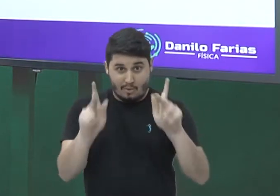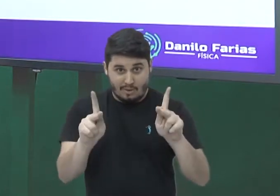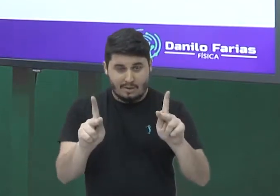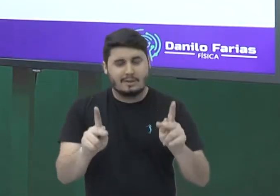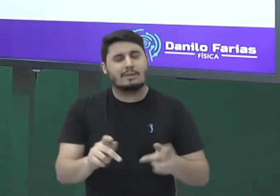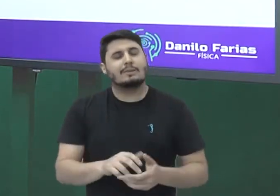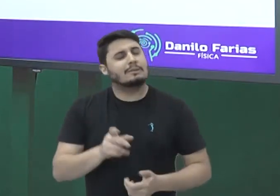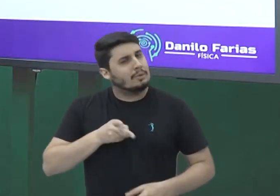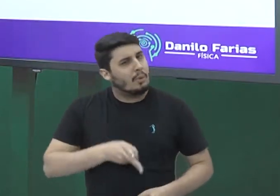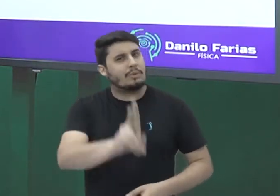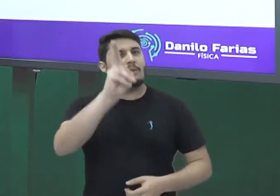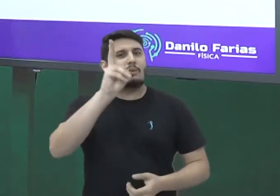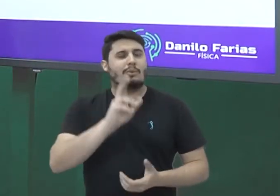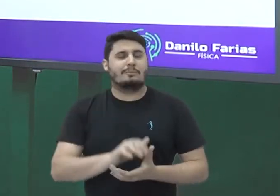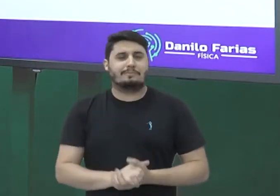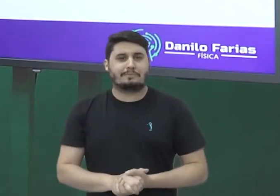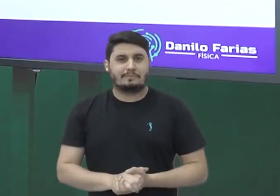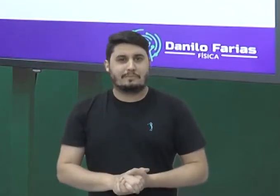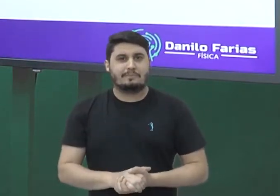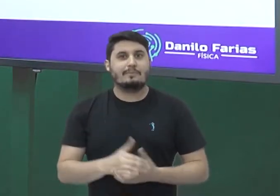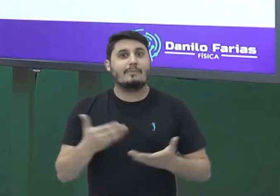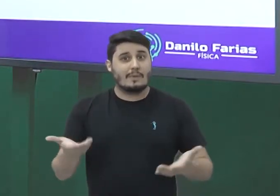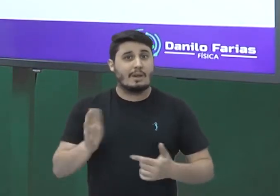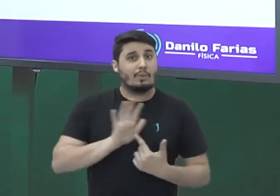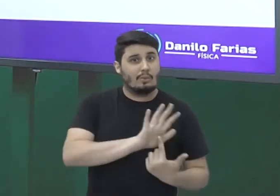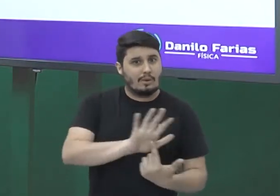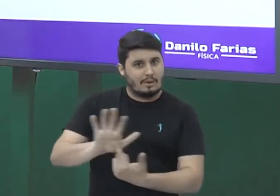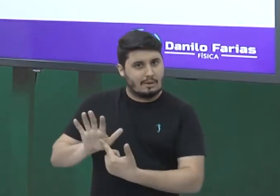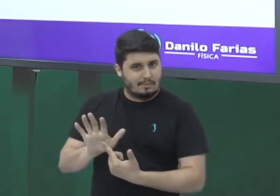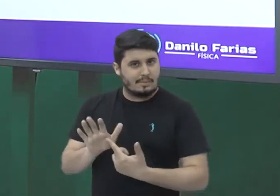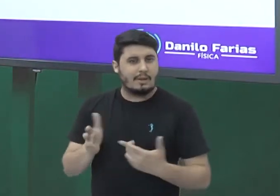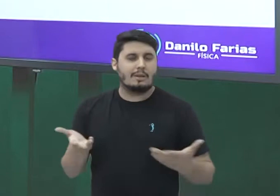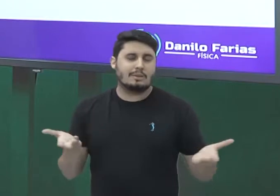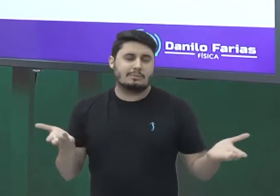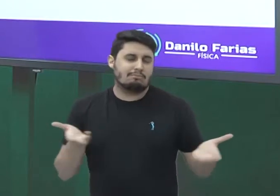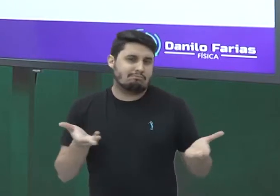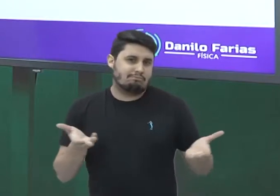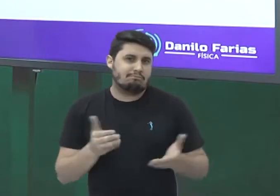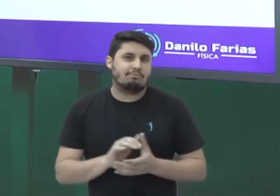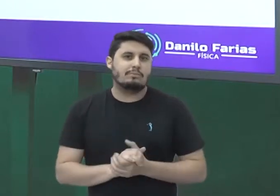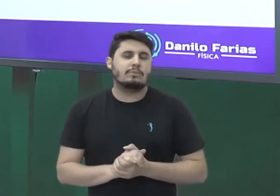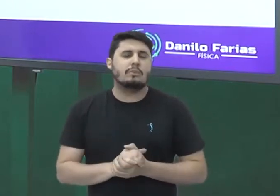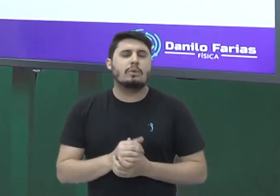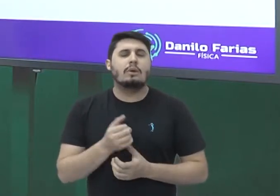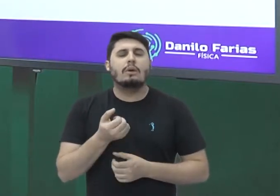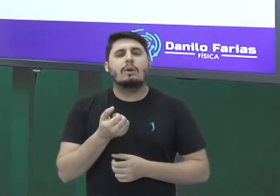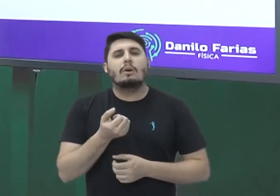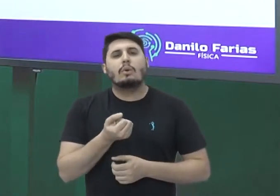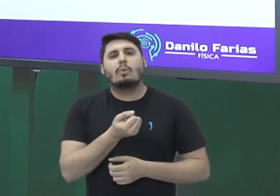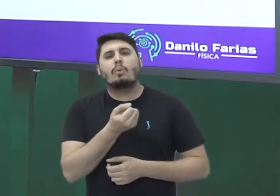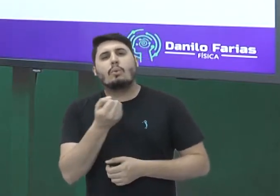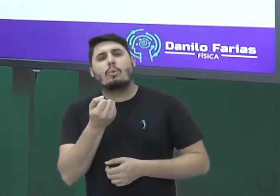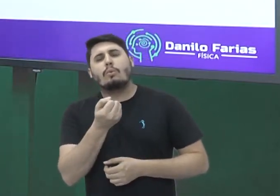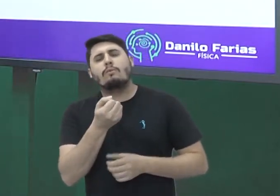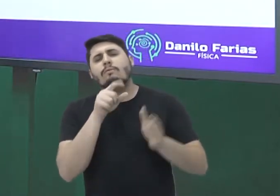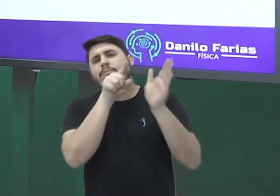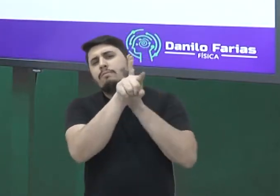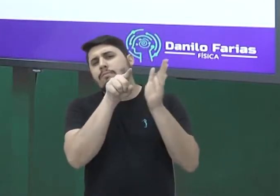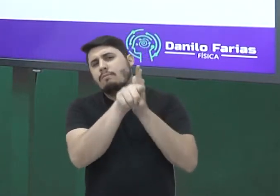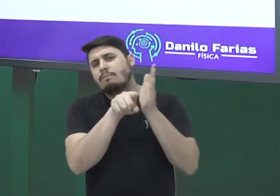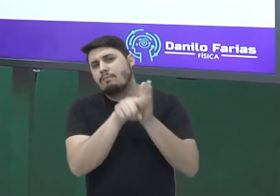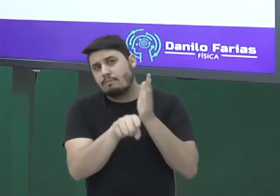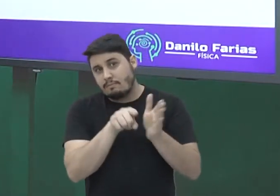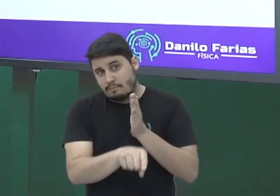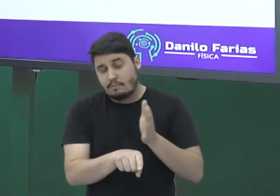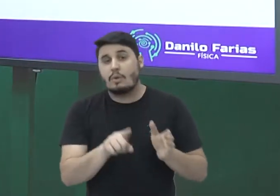Então vamos embora? Veja só, pessoal, eu trouxe aqui uma quantidade, né, de questões para a gente